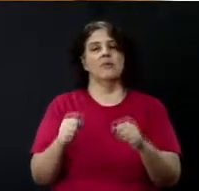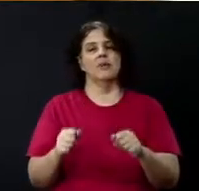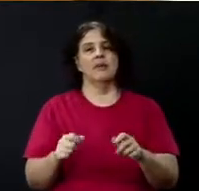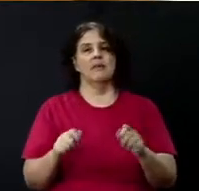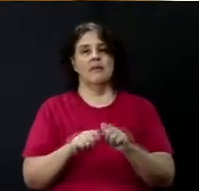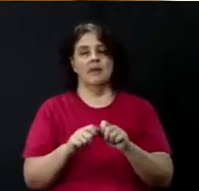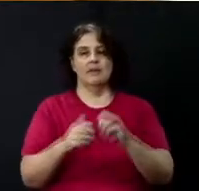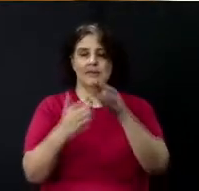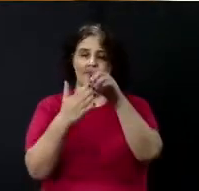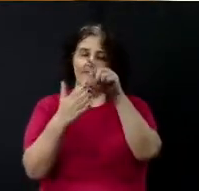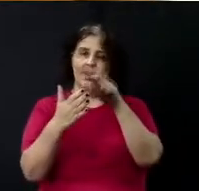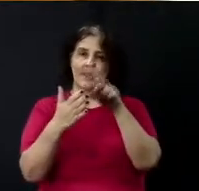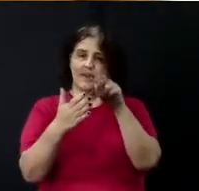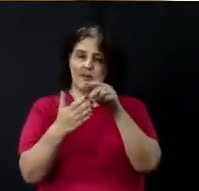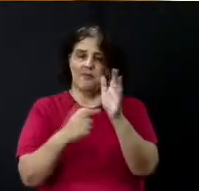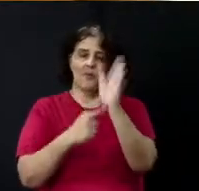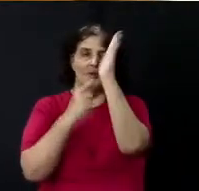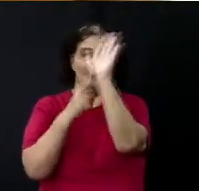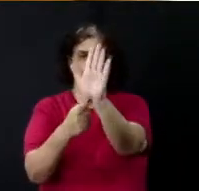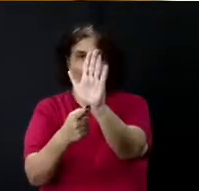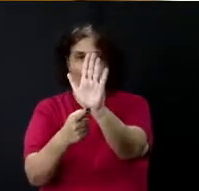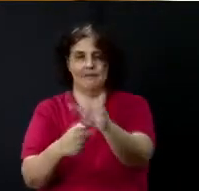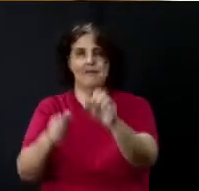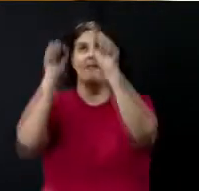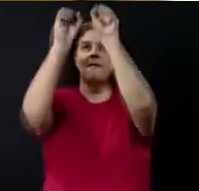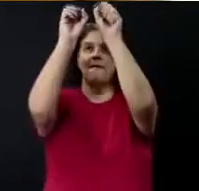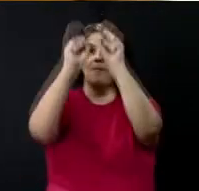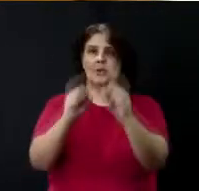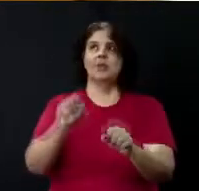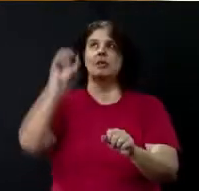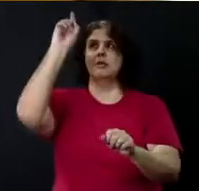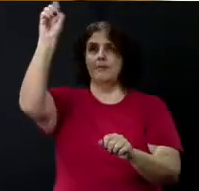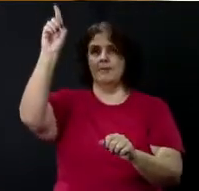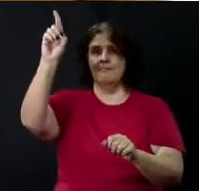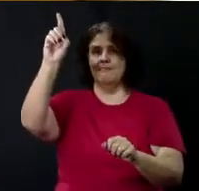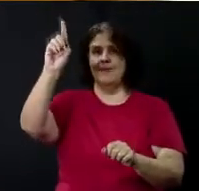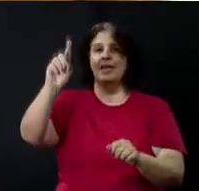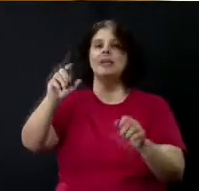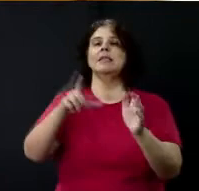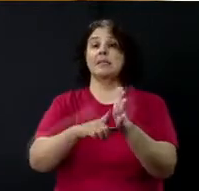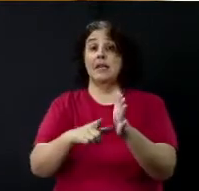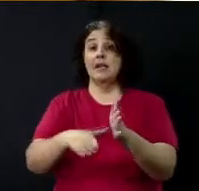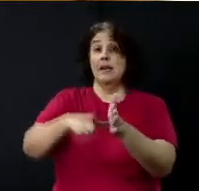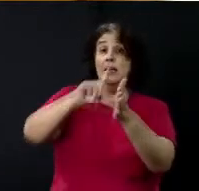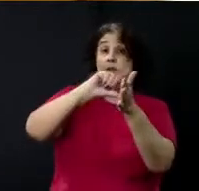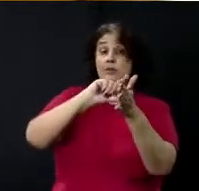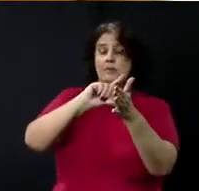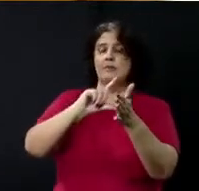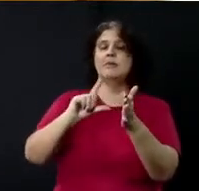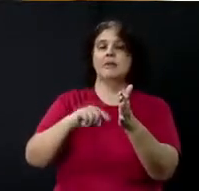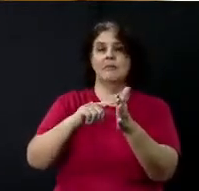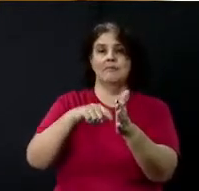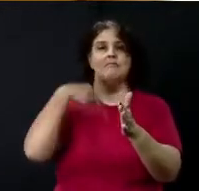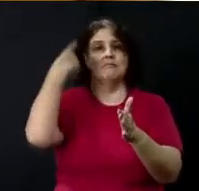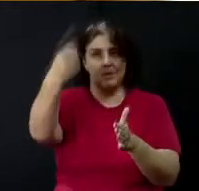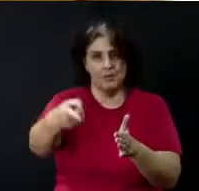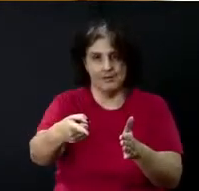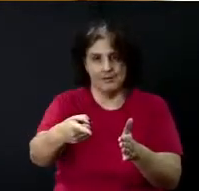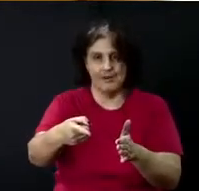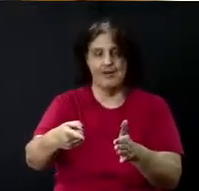Esse é o poder de Deus. Existe um antes e existe um depois. Esse é um efeito da salvação.